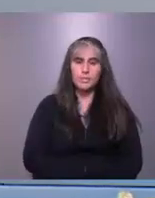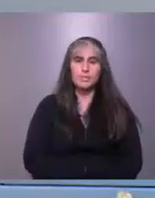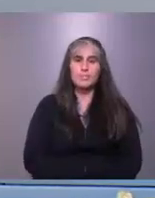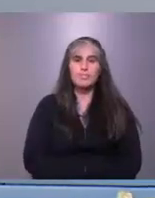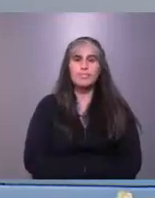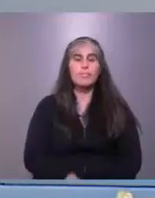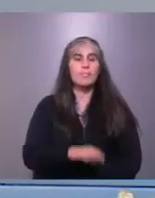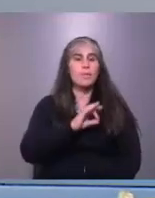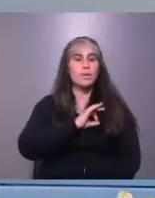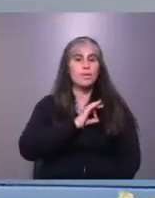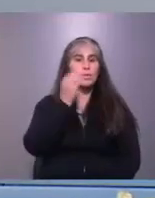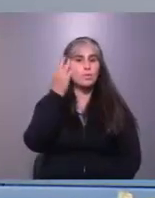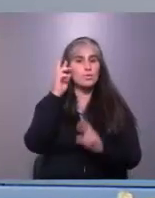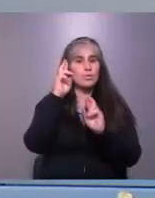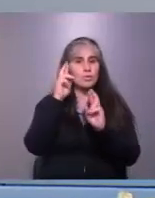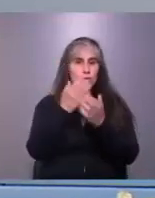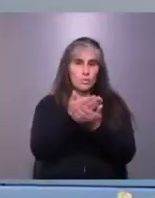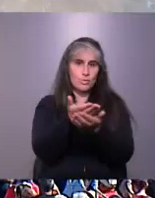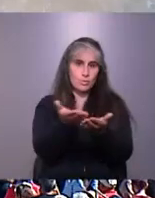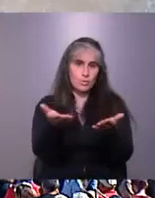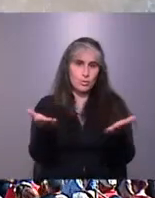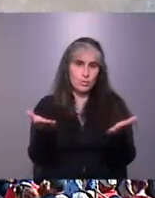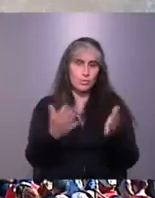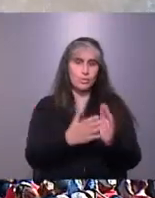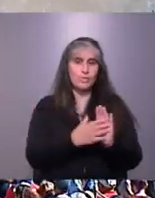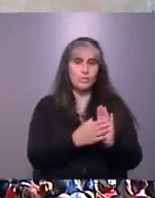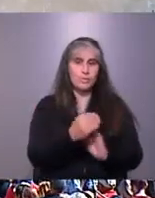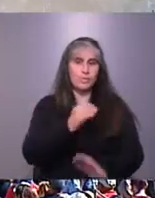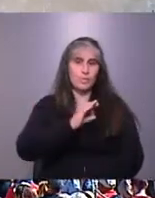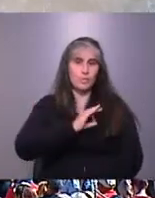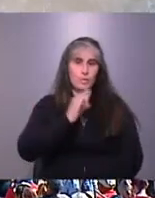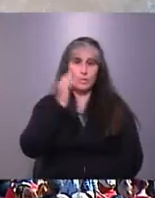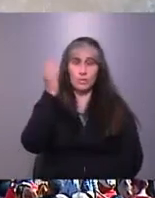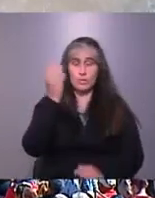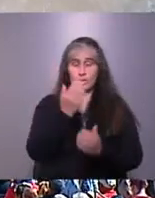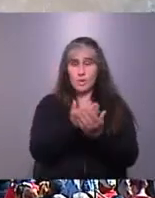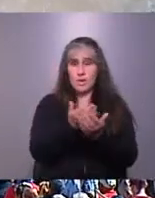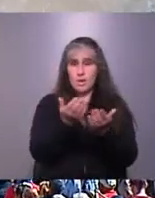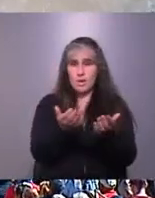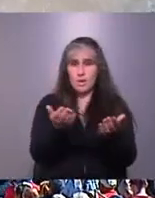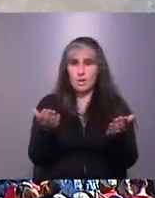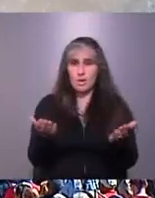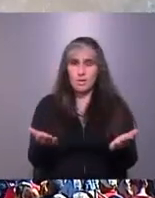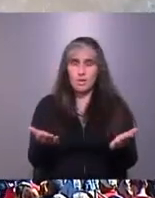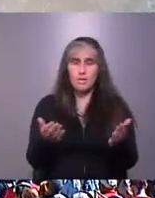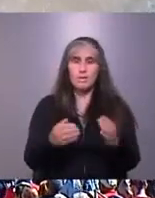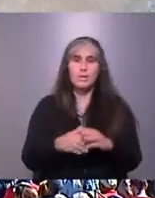Amém. O Senhor esteja convosco. Ele está no meio de